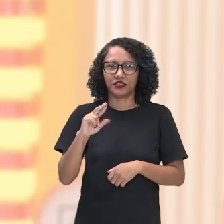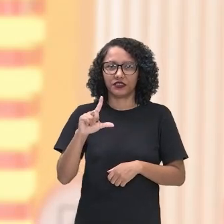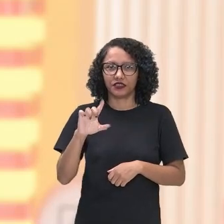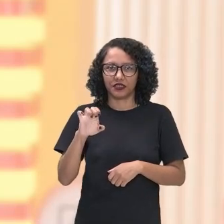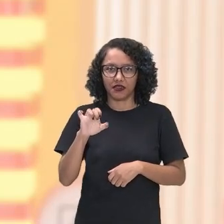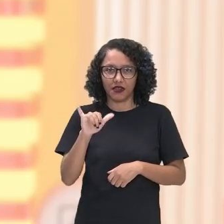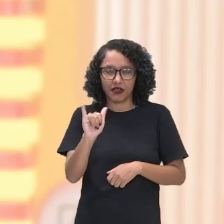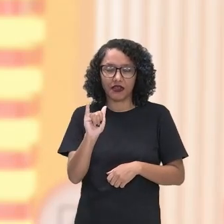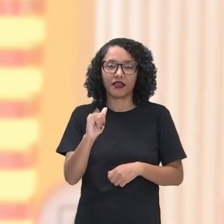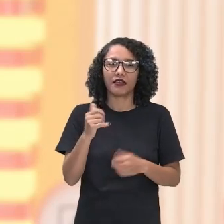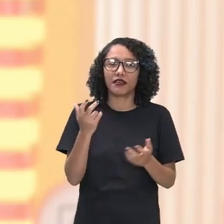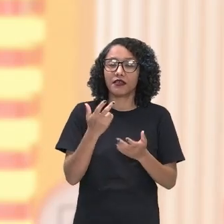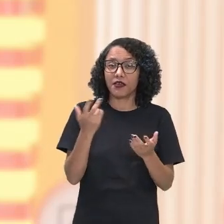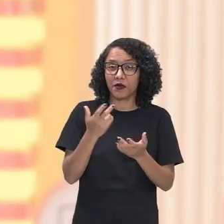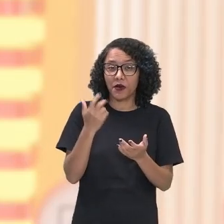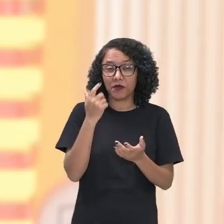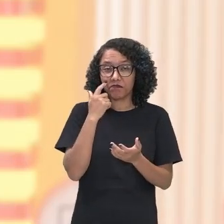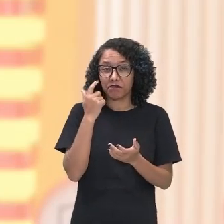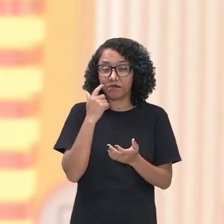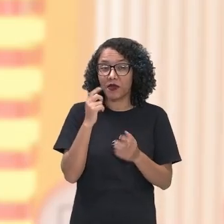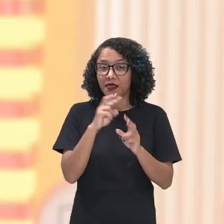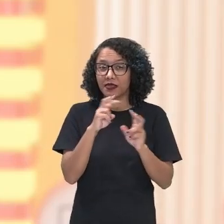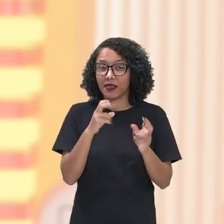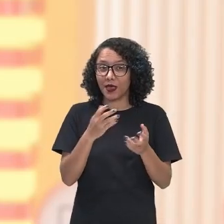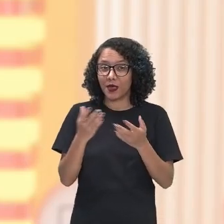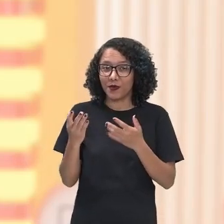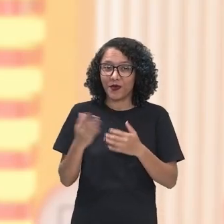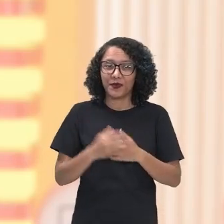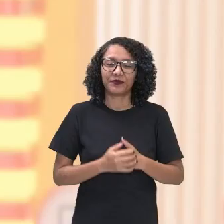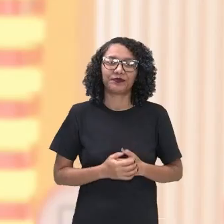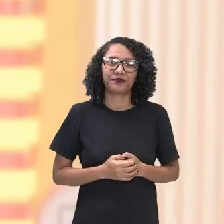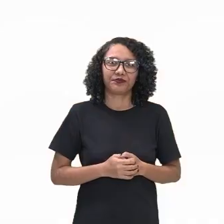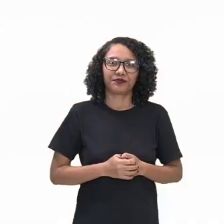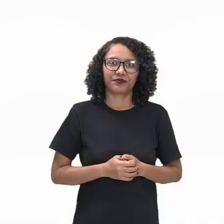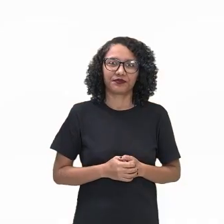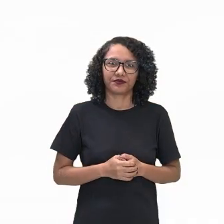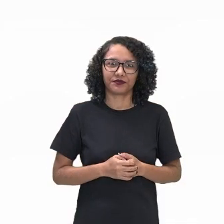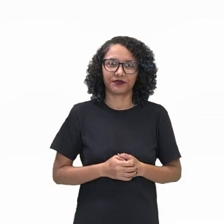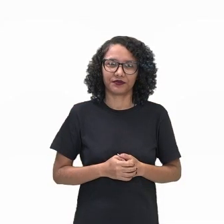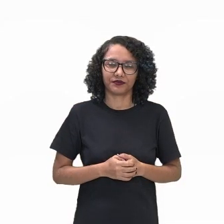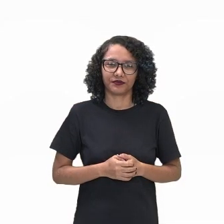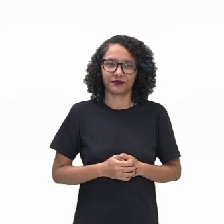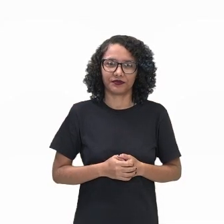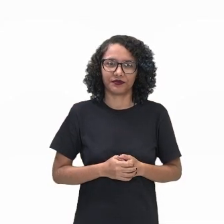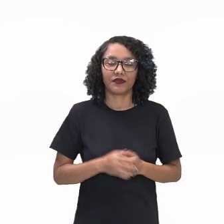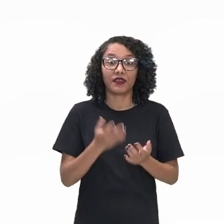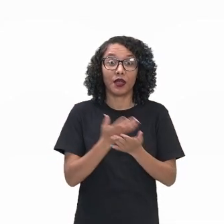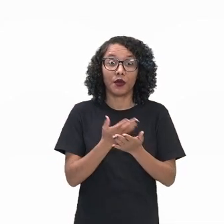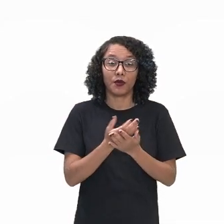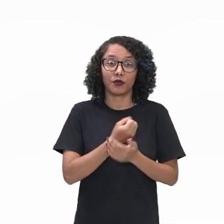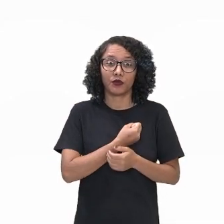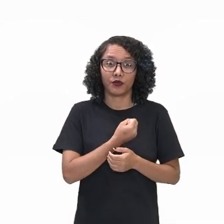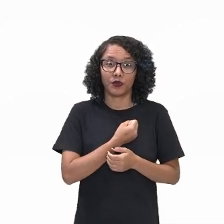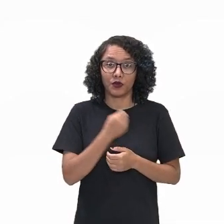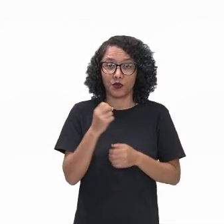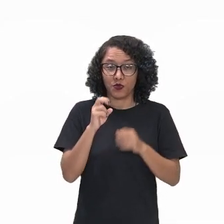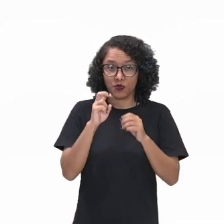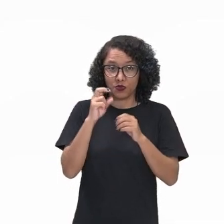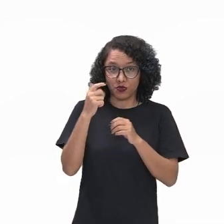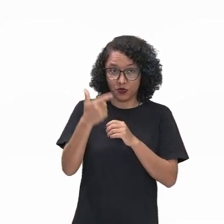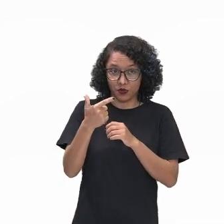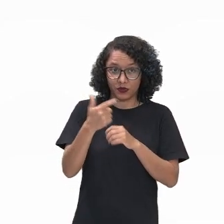e convido vocês a darem uma olhada no nosso objeto de conhecimento. A aula de número 2 tem como objeto